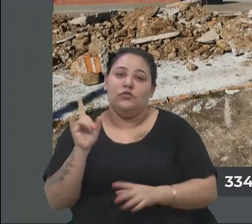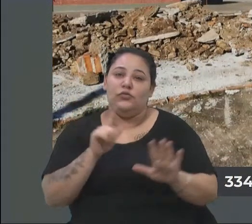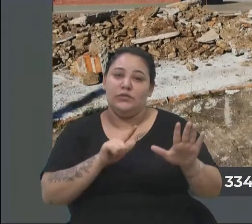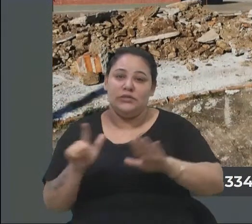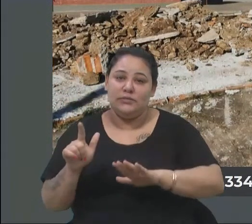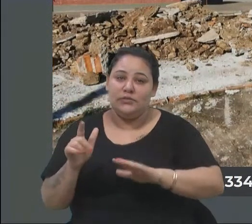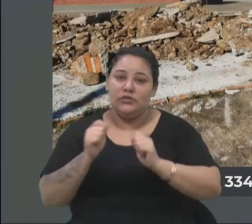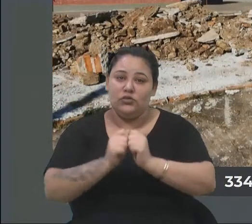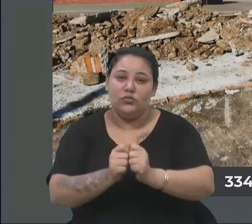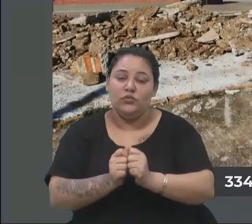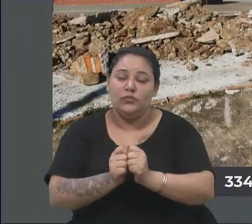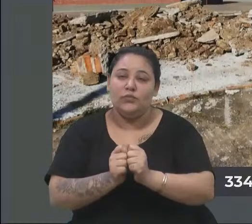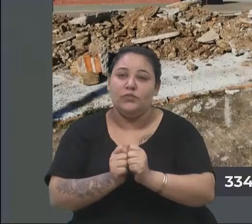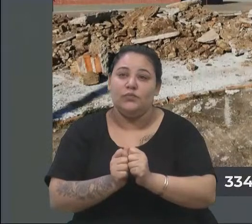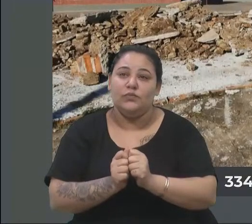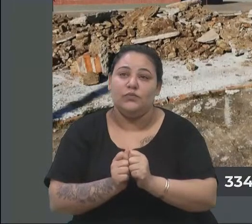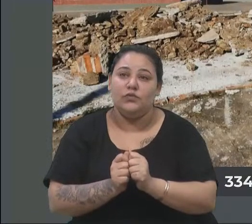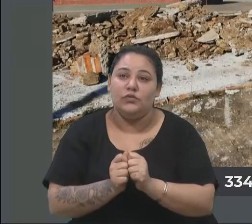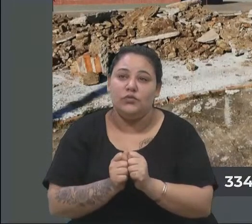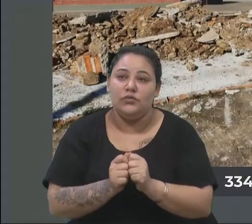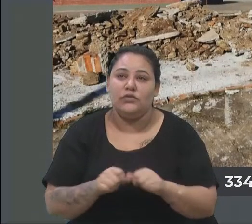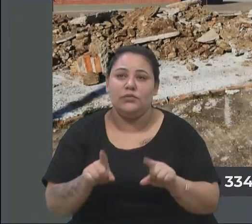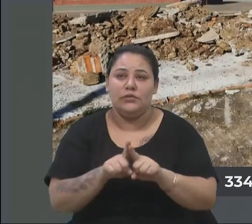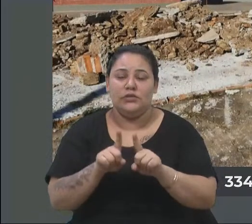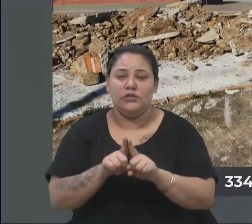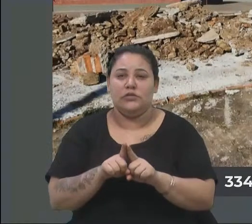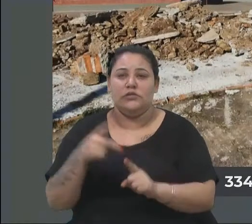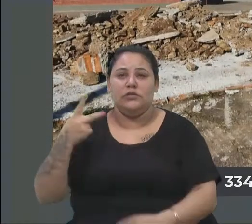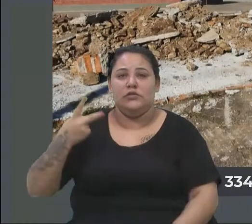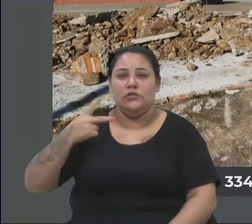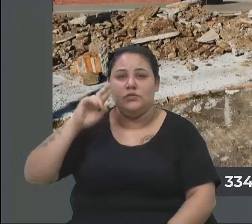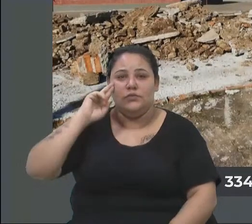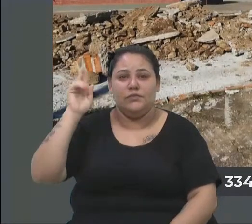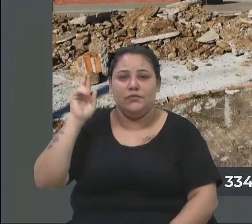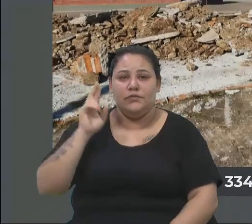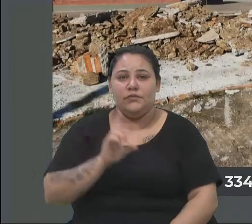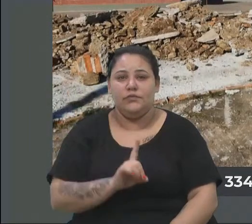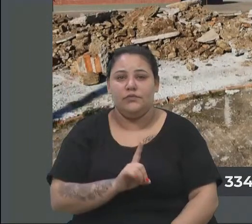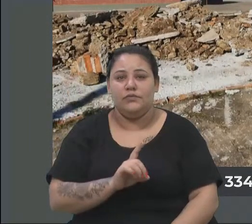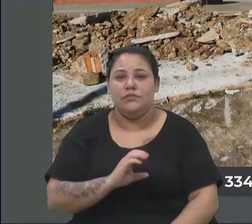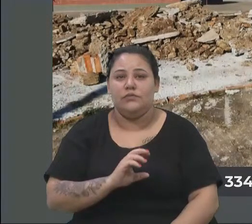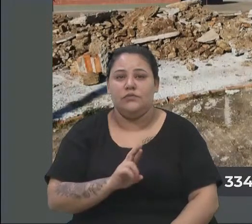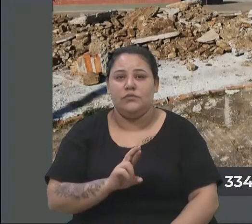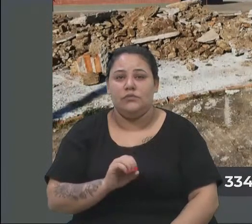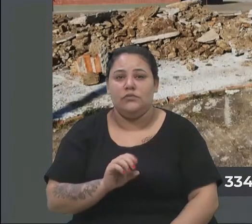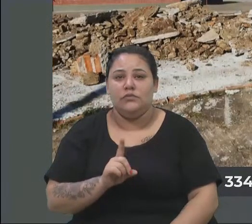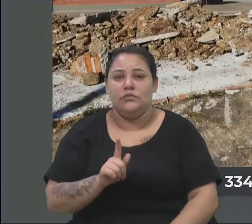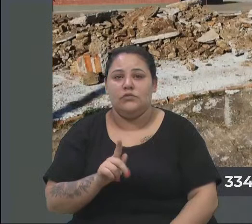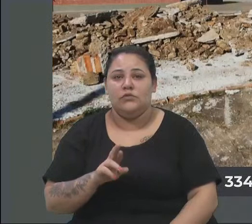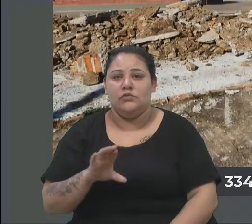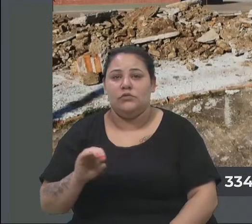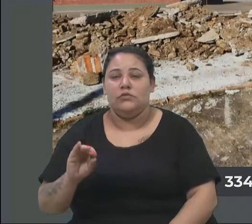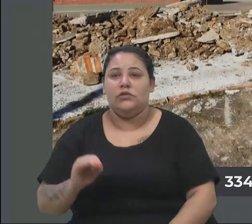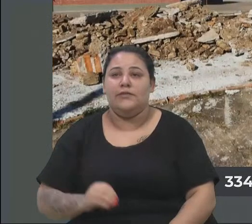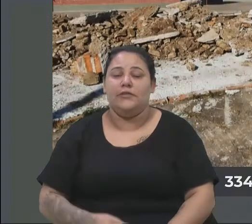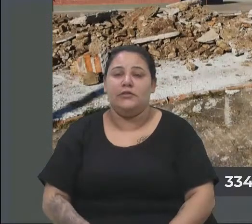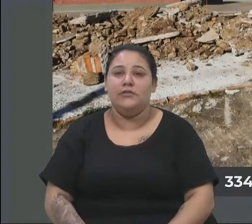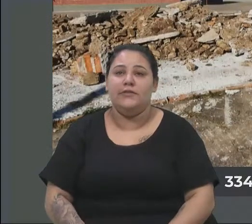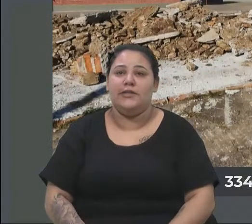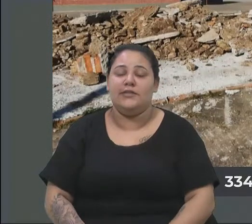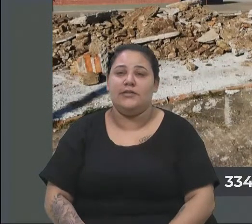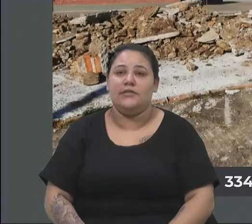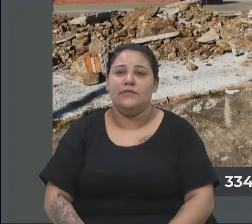juntamente com o diretor, que é o vice-diretor Rodrigo Castilho, juntamente com a diretora Lucelen,